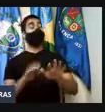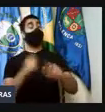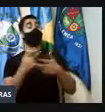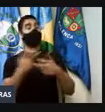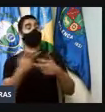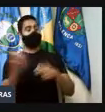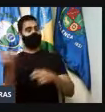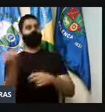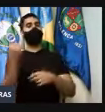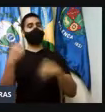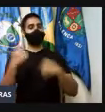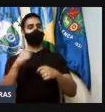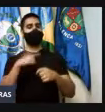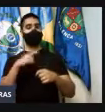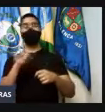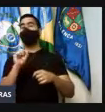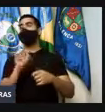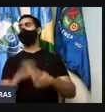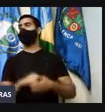marco